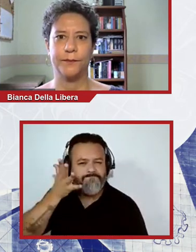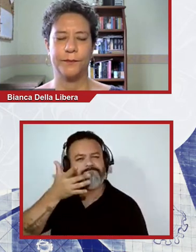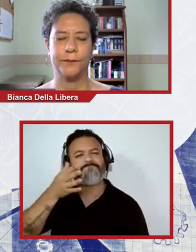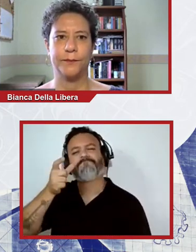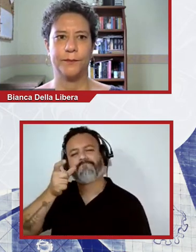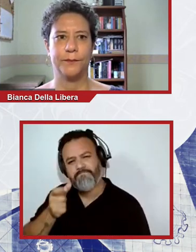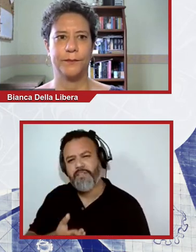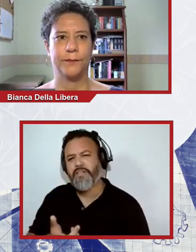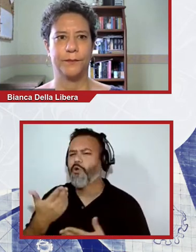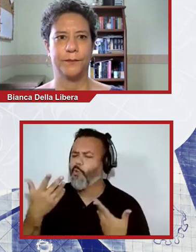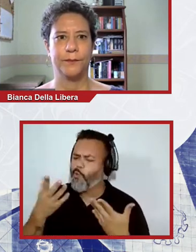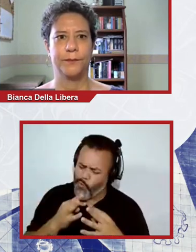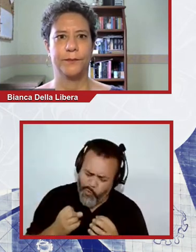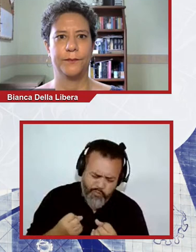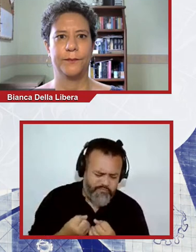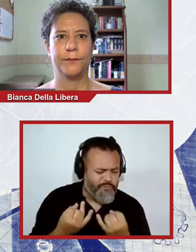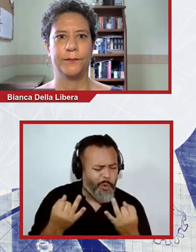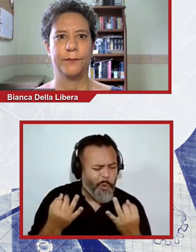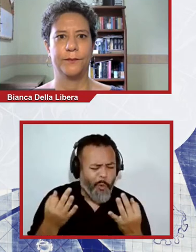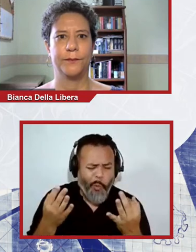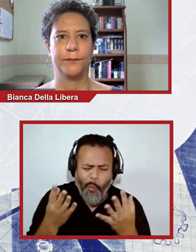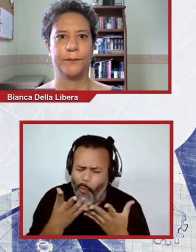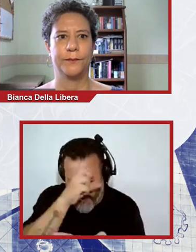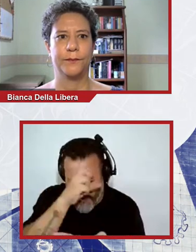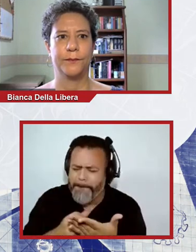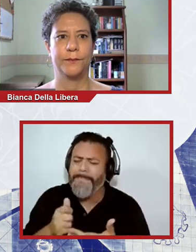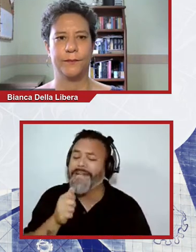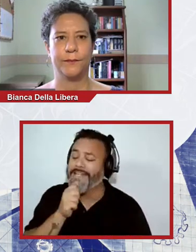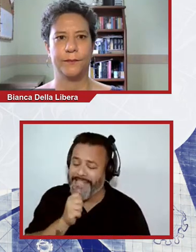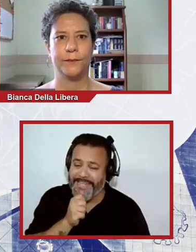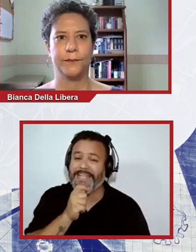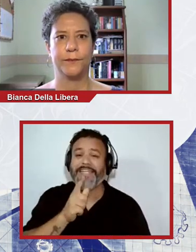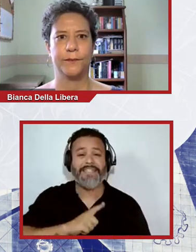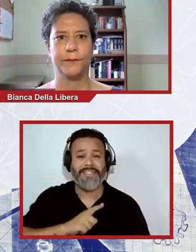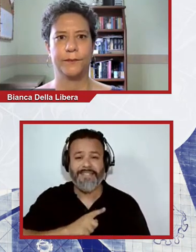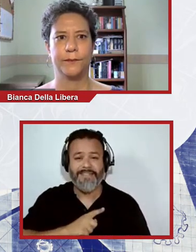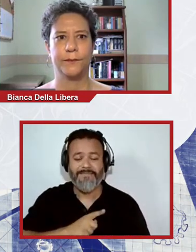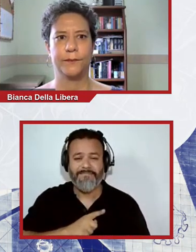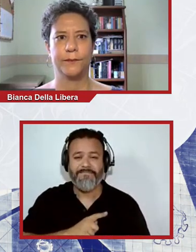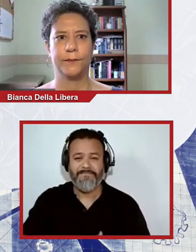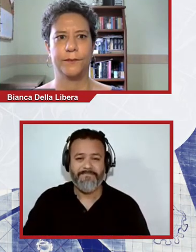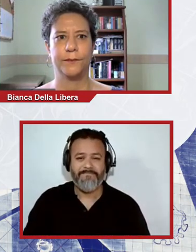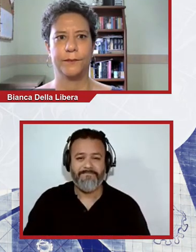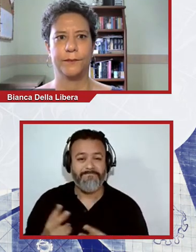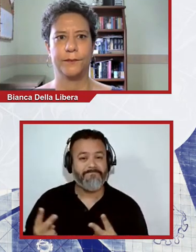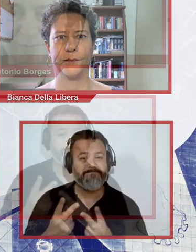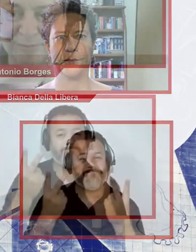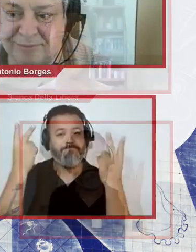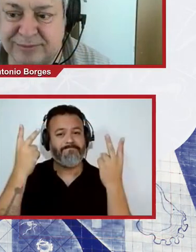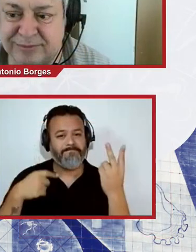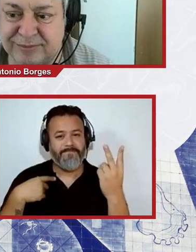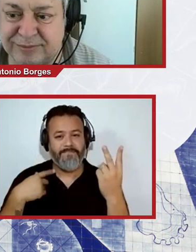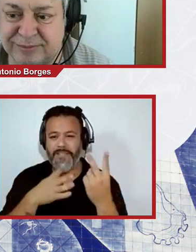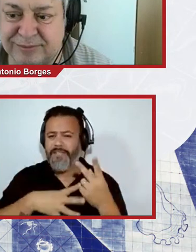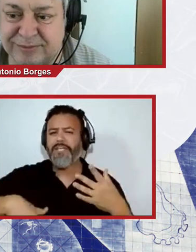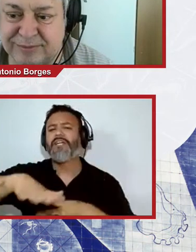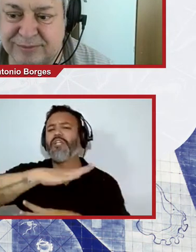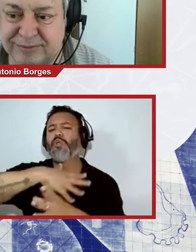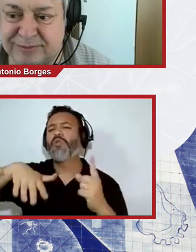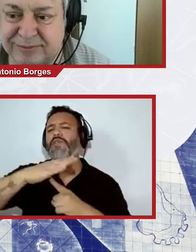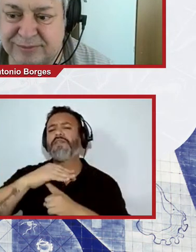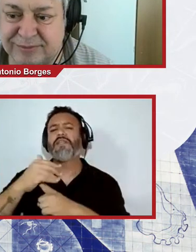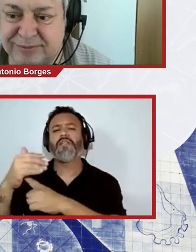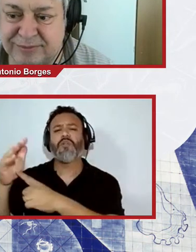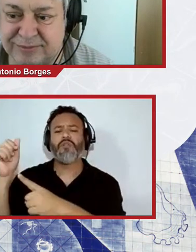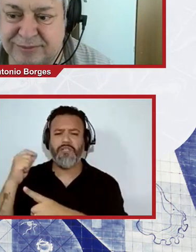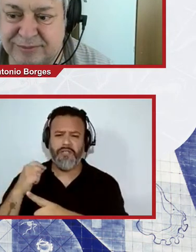Mostra só o quanto a gente ainda tem que aprender, né, e valorizar todas essas tecnologias para que a